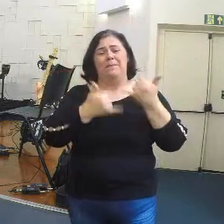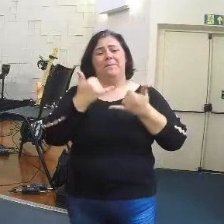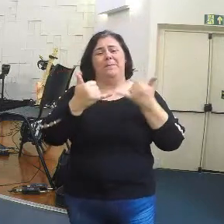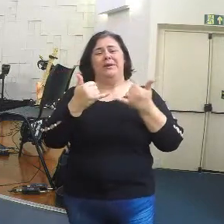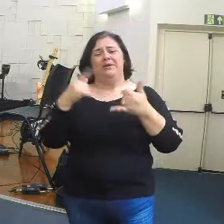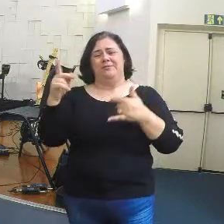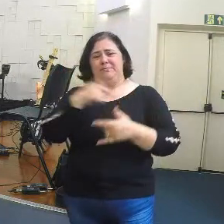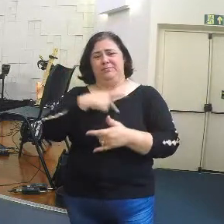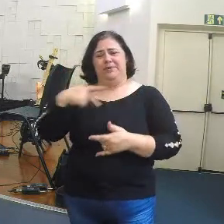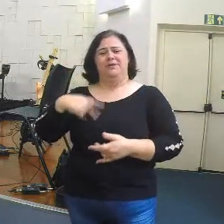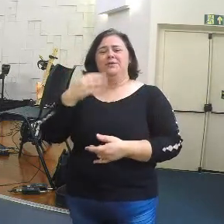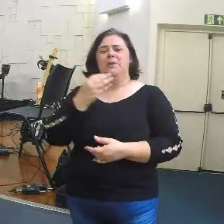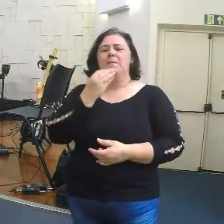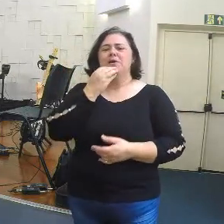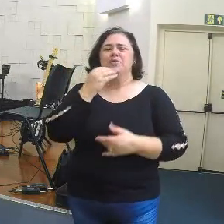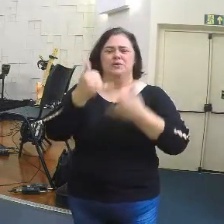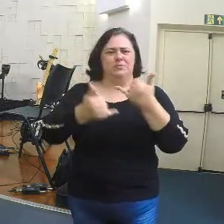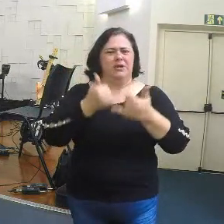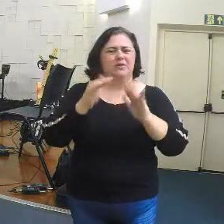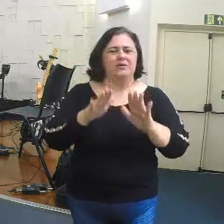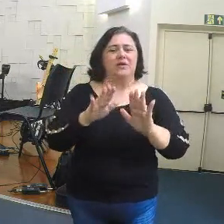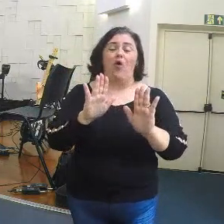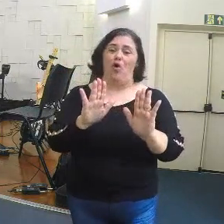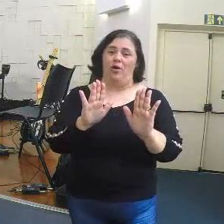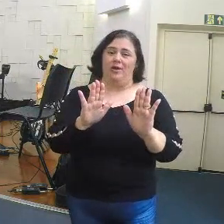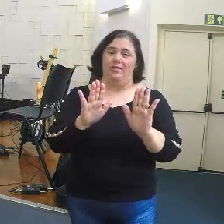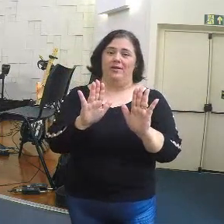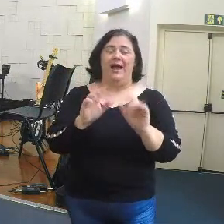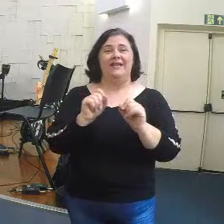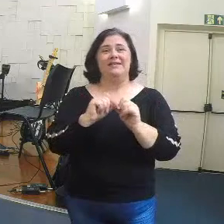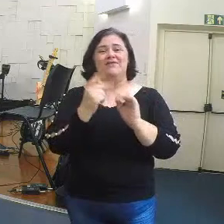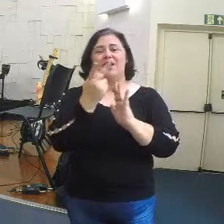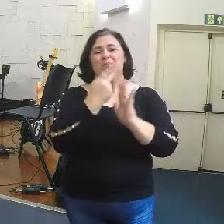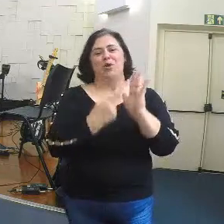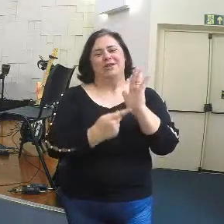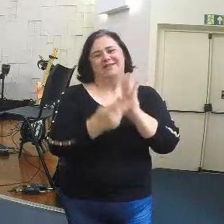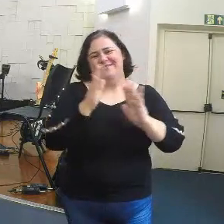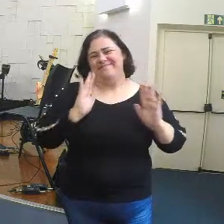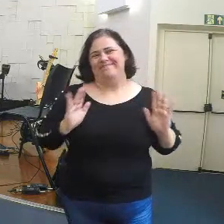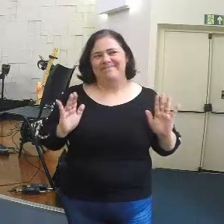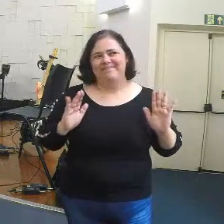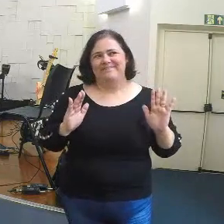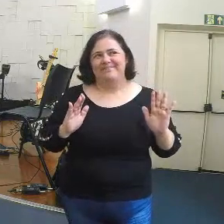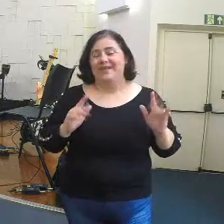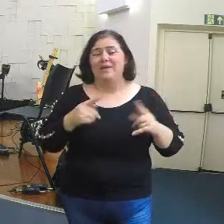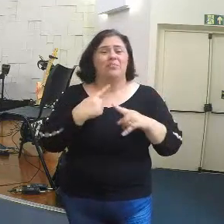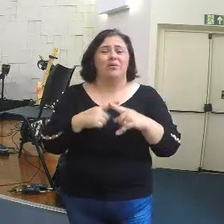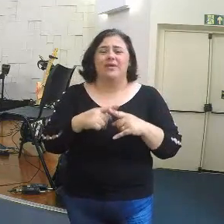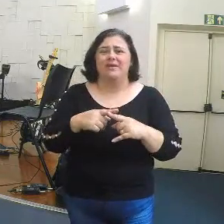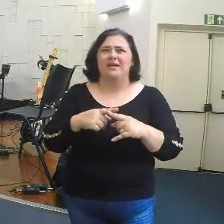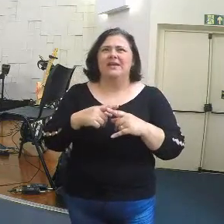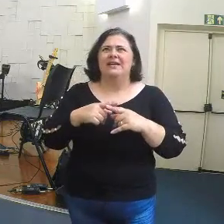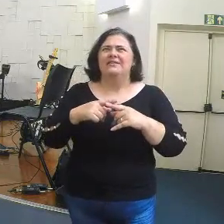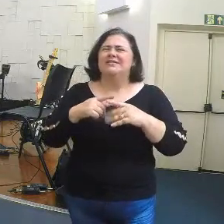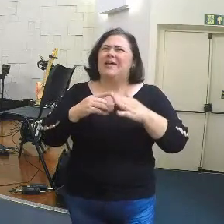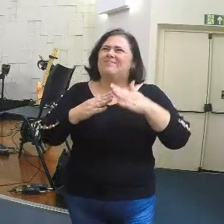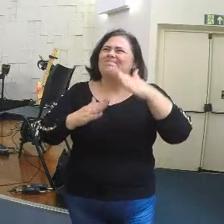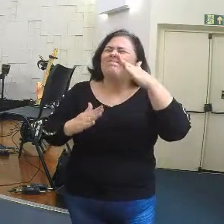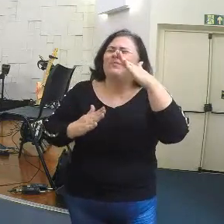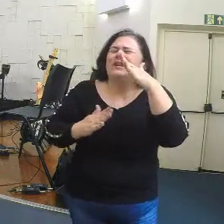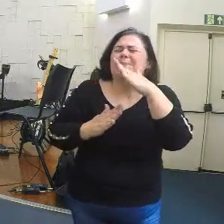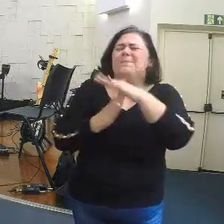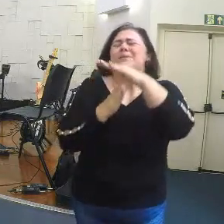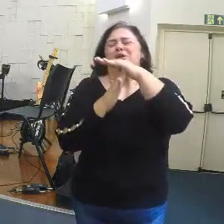de novos convertidos que é a hora de fazer poesia. Quando é que você sabe que está na hora de fazer poesia? É quando você foi ao máximo da razão,